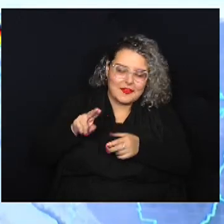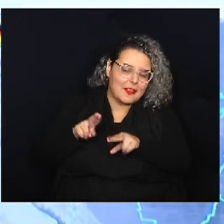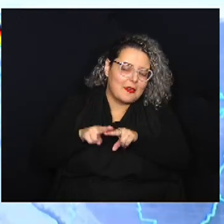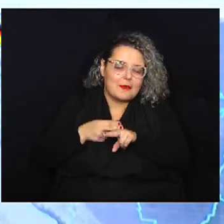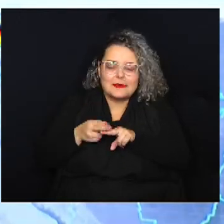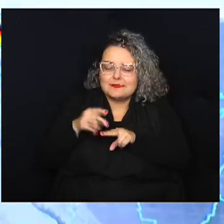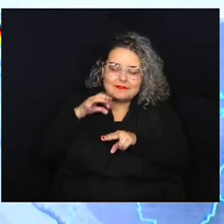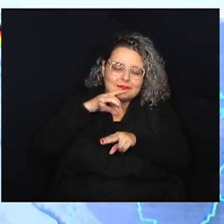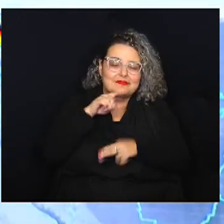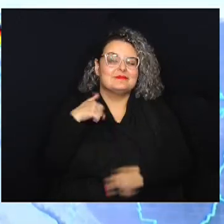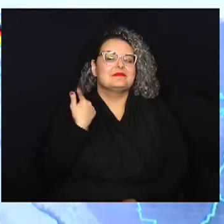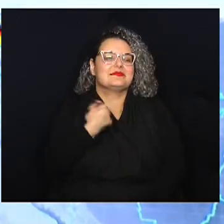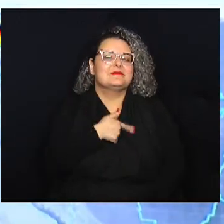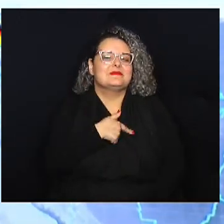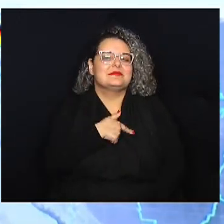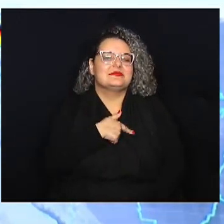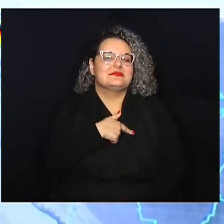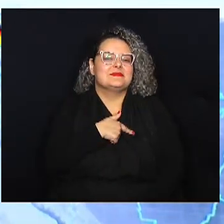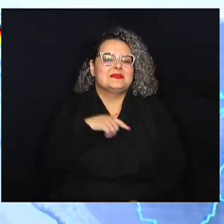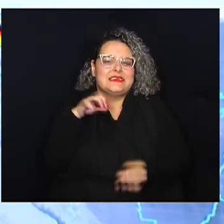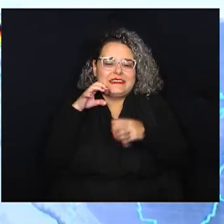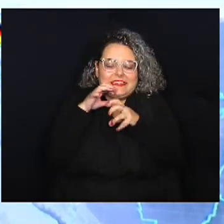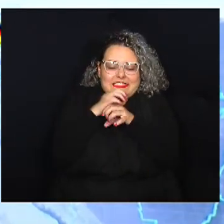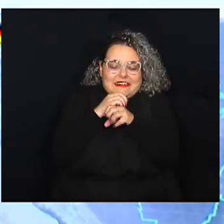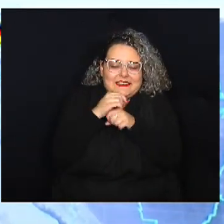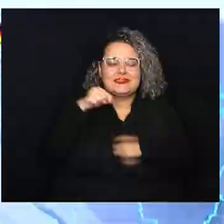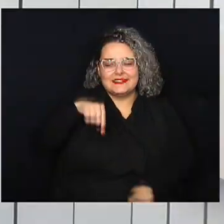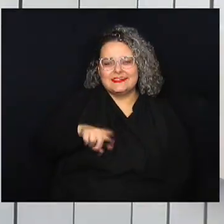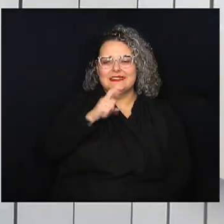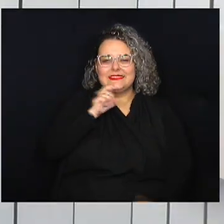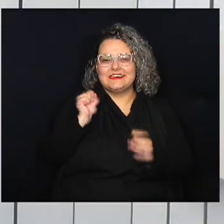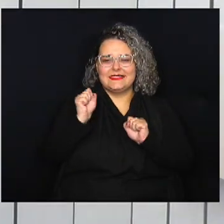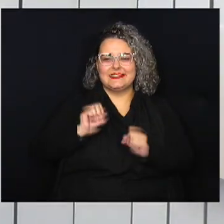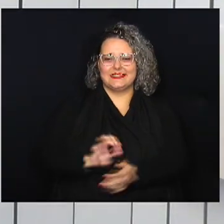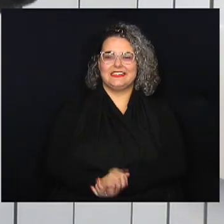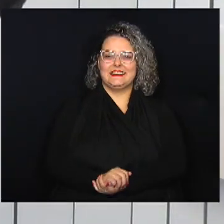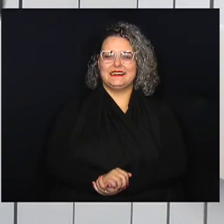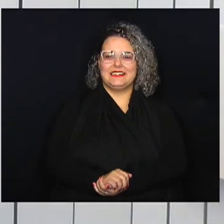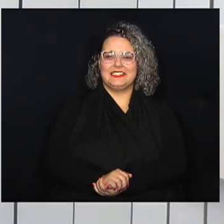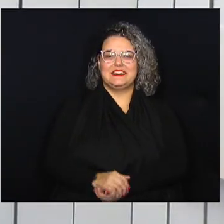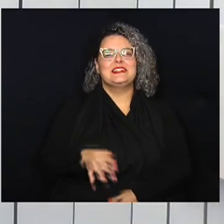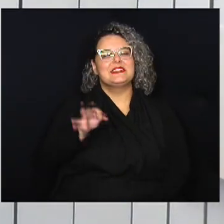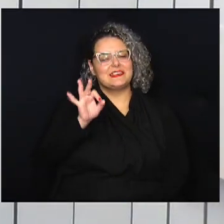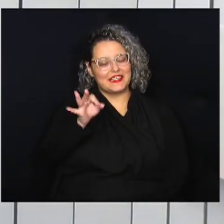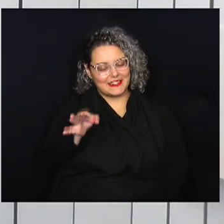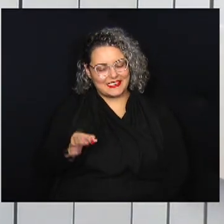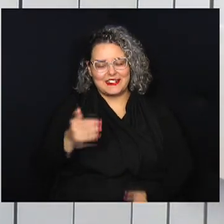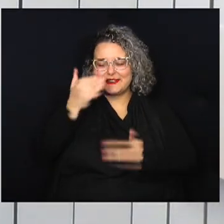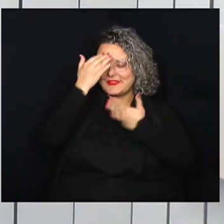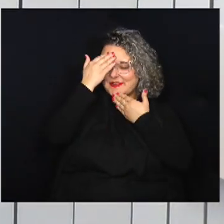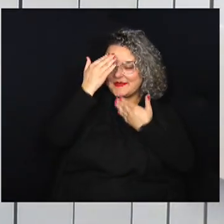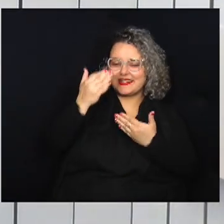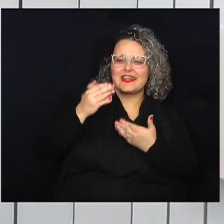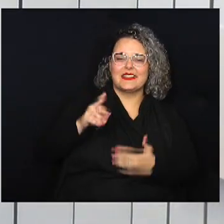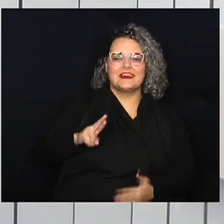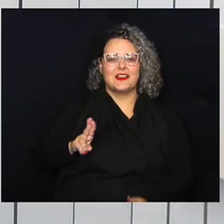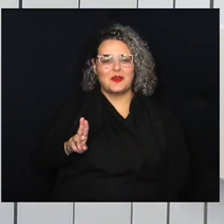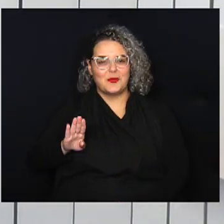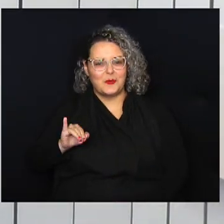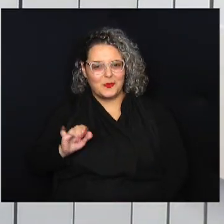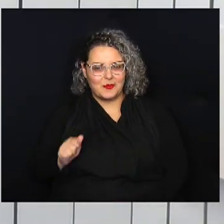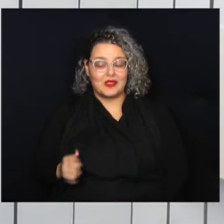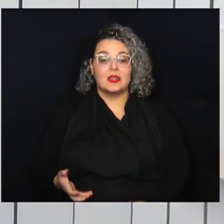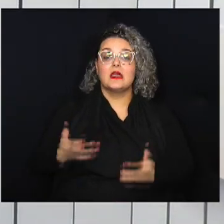para a gente se manter aquecido neste inverno. Tá certo, então. Muito obrigado, Rúbia de Oliveira. Também